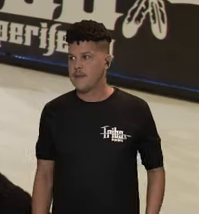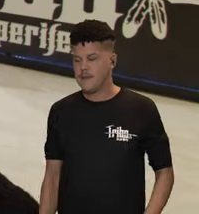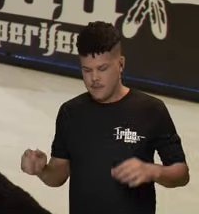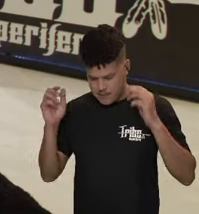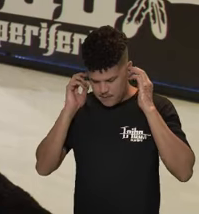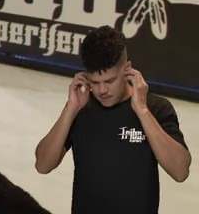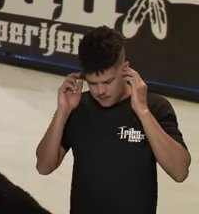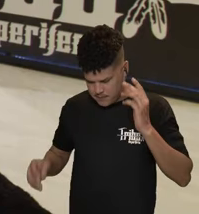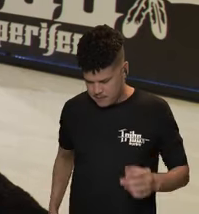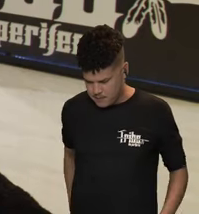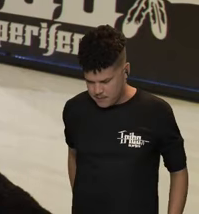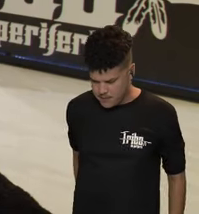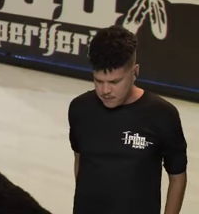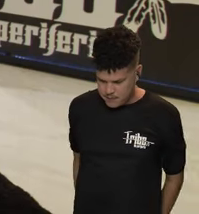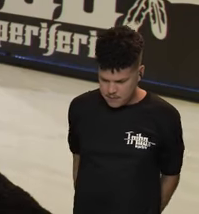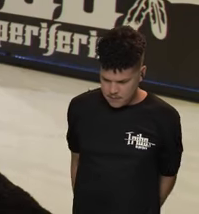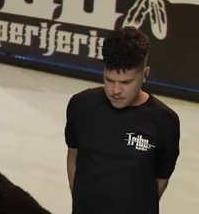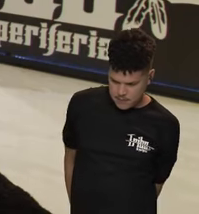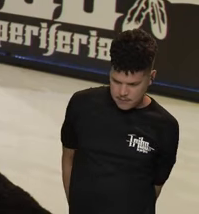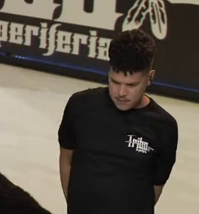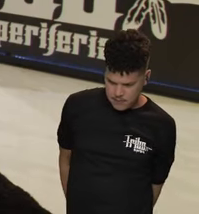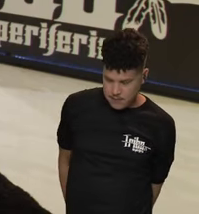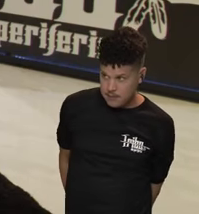ruim, eu paro. Tomar um suco aqui. Olha aqui, ó.